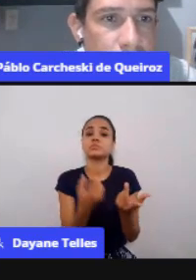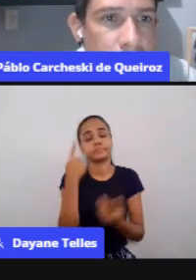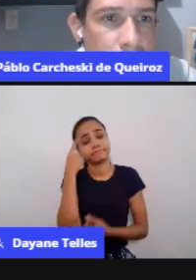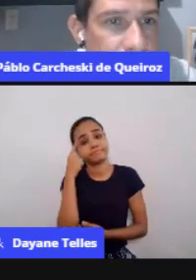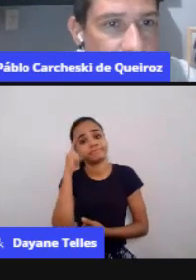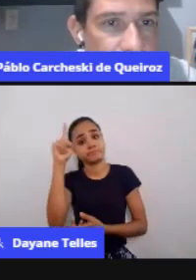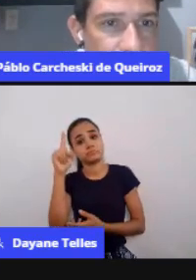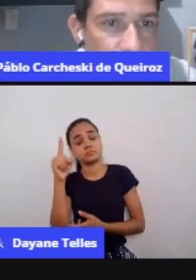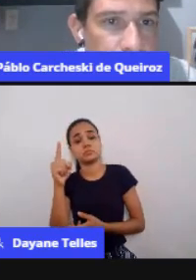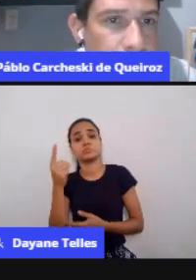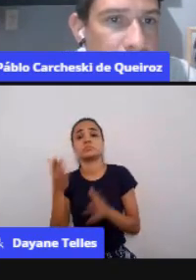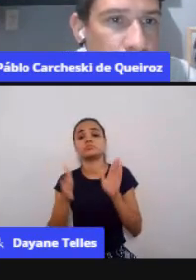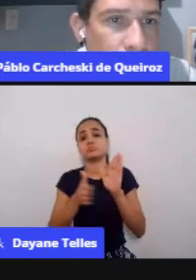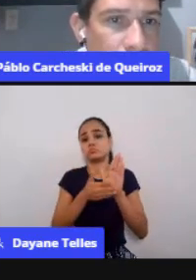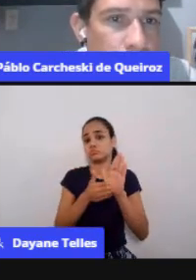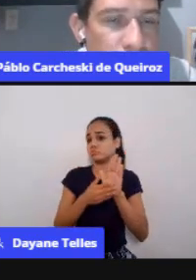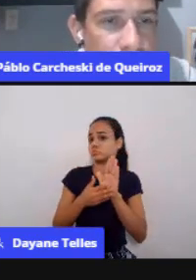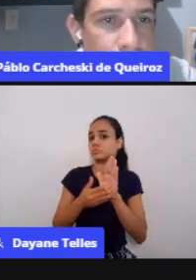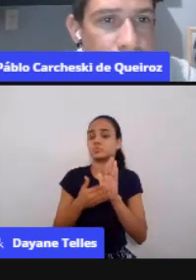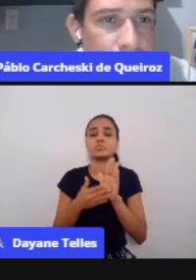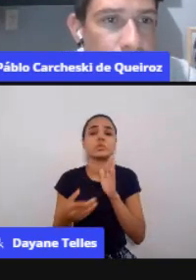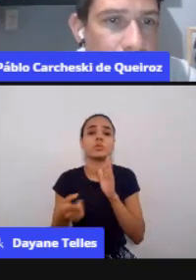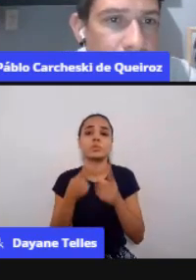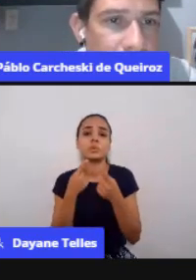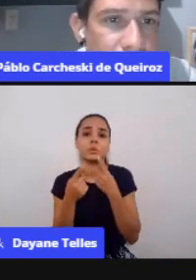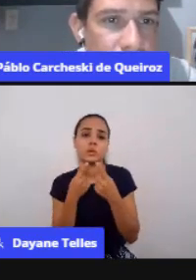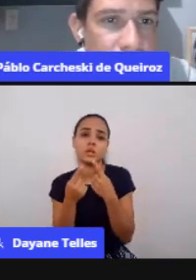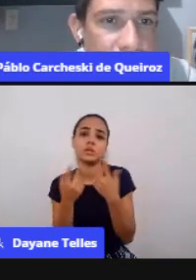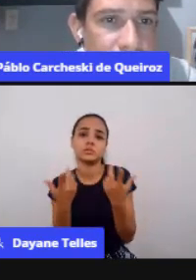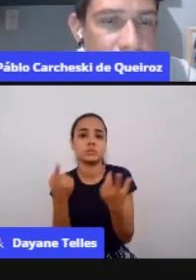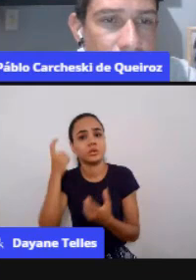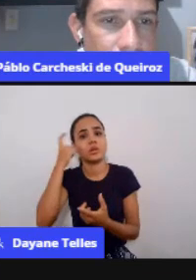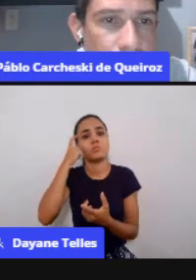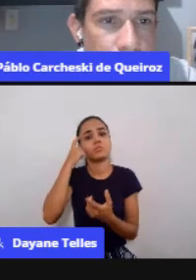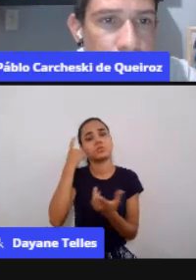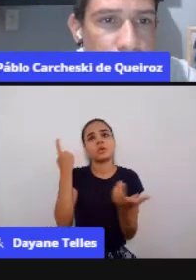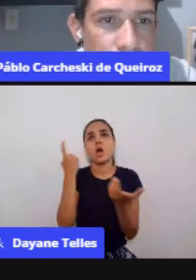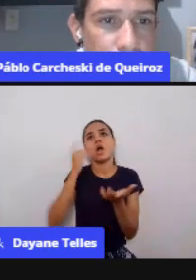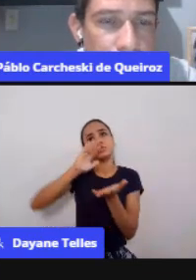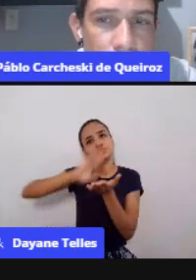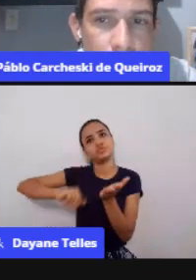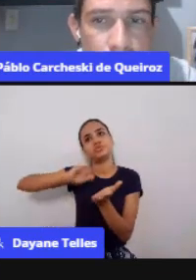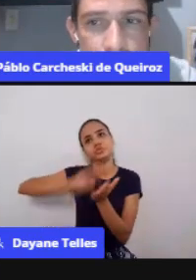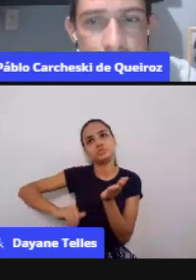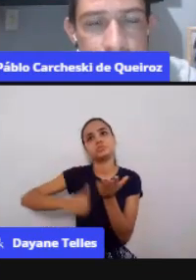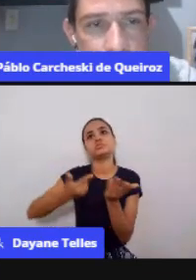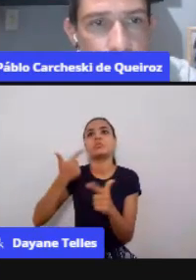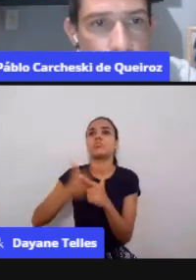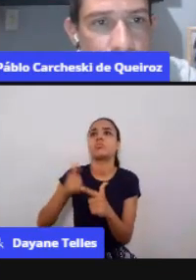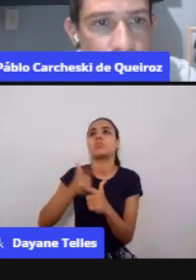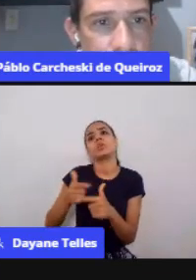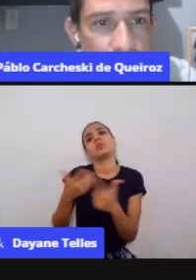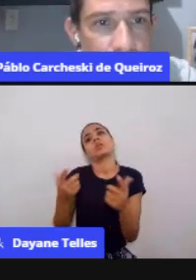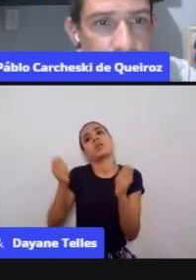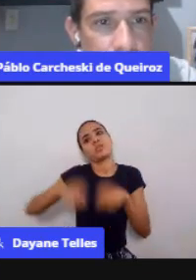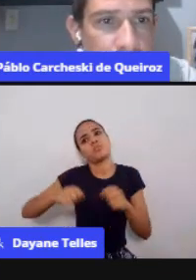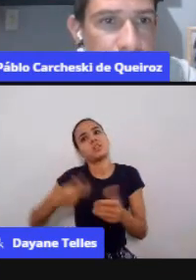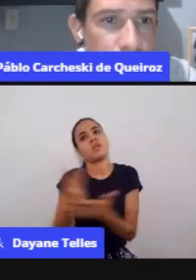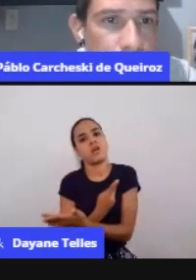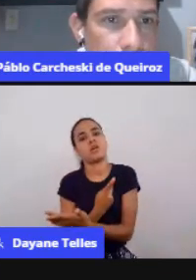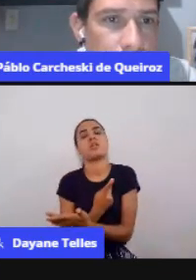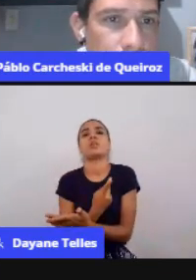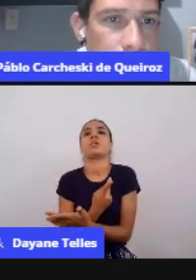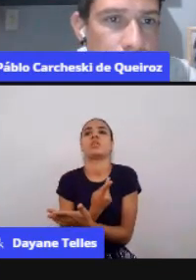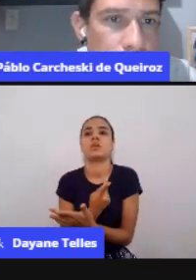gente manteve, a gente até pensou, vamos tirar porque está problemático nessa questão, tal, né? Pode ter um erro. Só que aí, né, como eu já disse, a gente